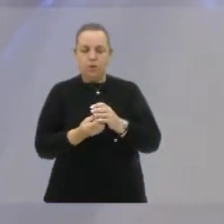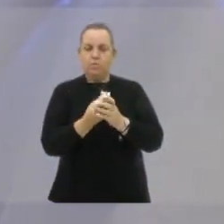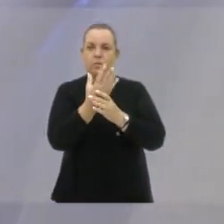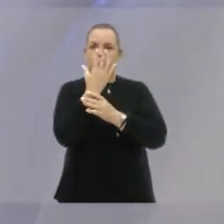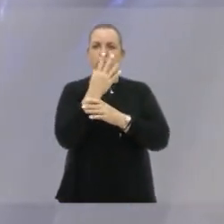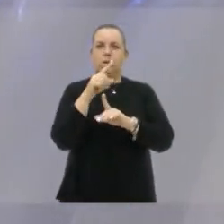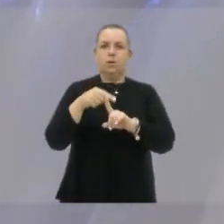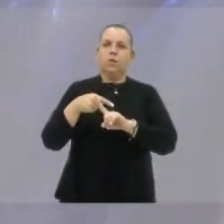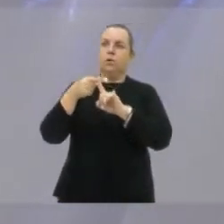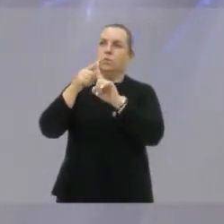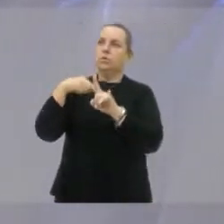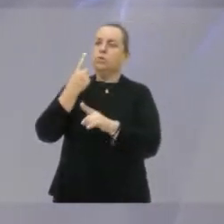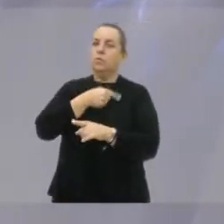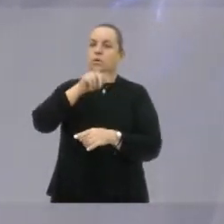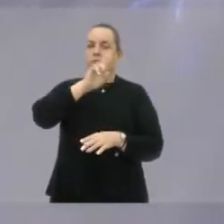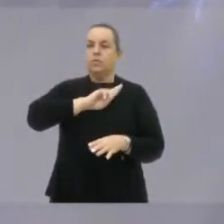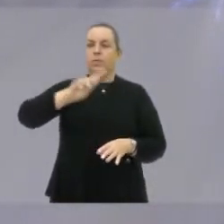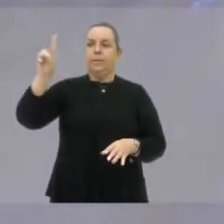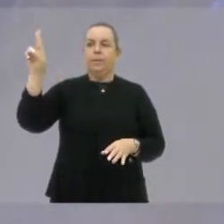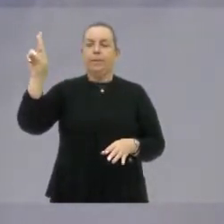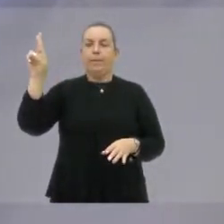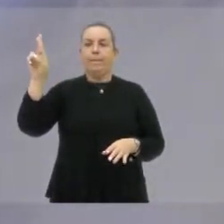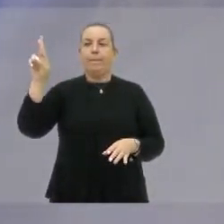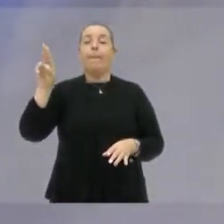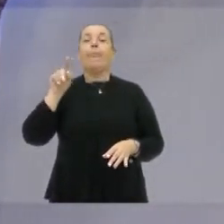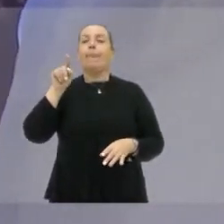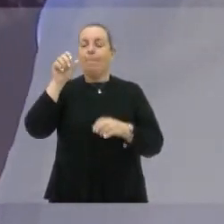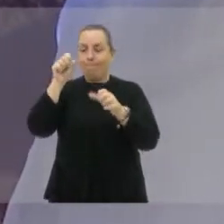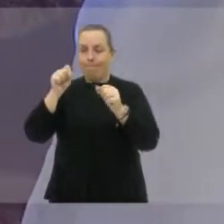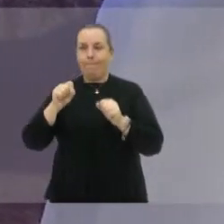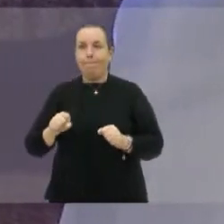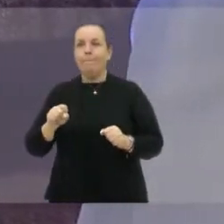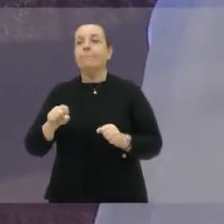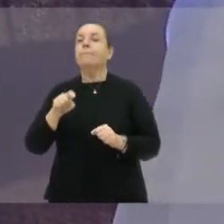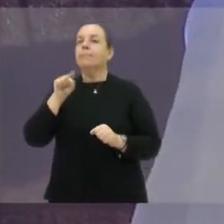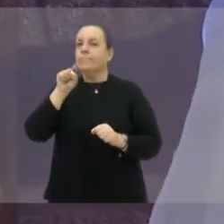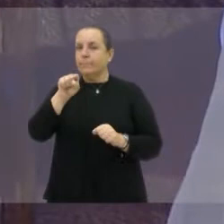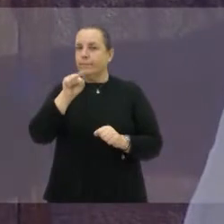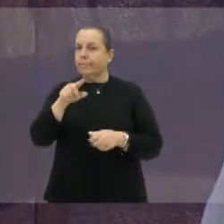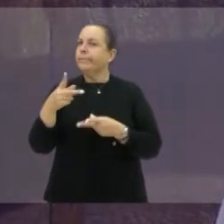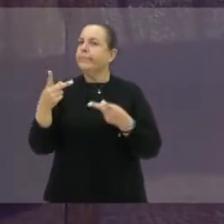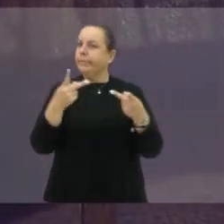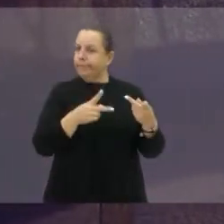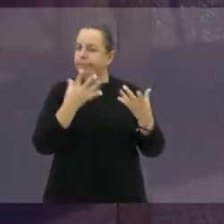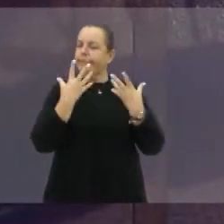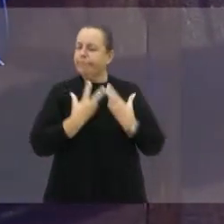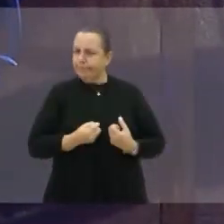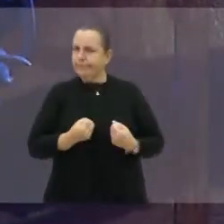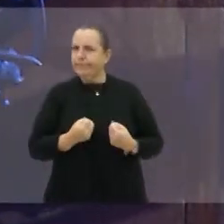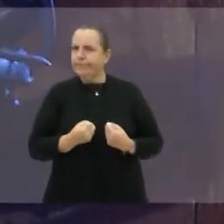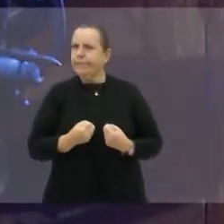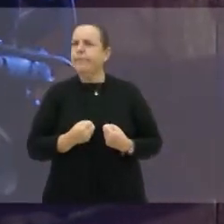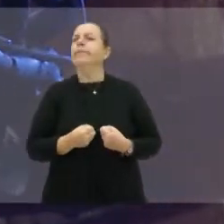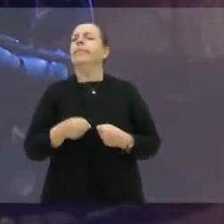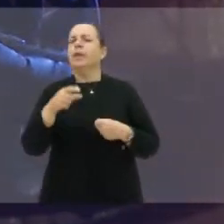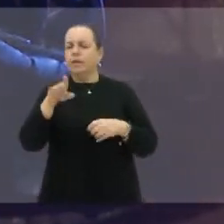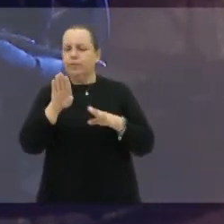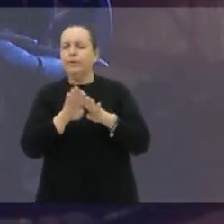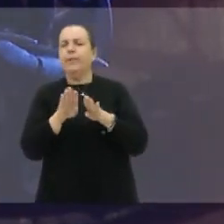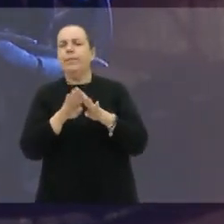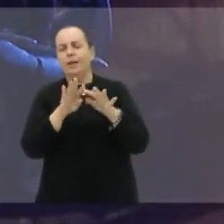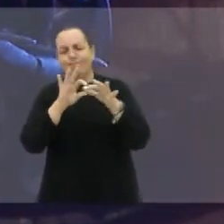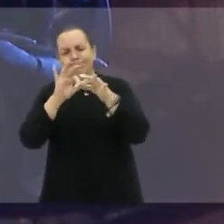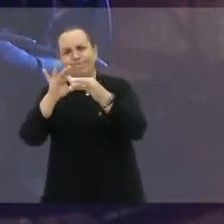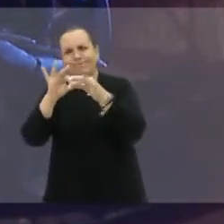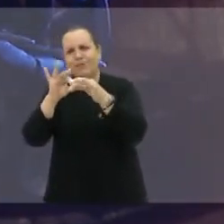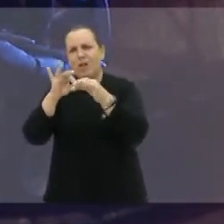nosso Senhor, e é um poder que você é chamado a tomar posse, e associando o seu sofrimento ao sofrimento